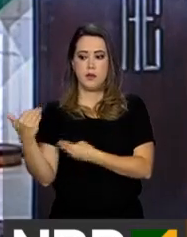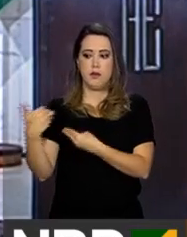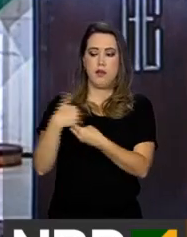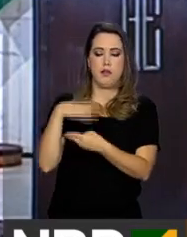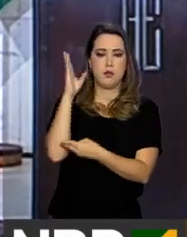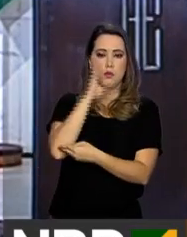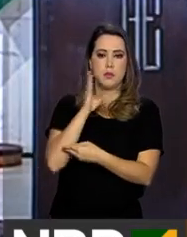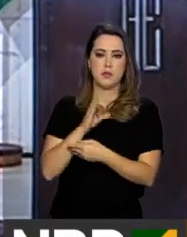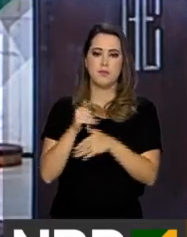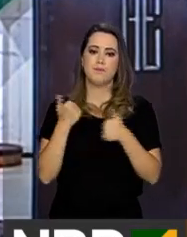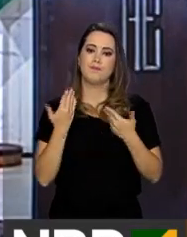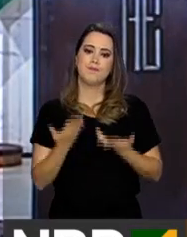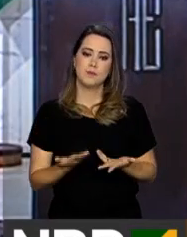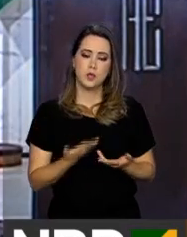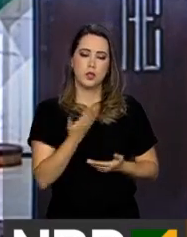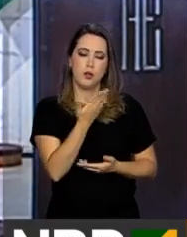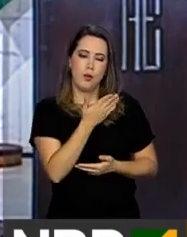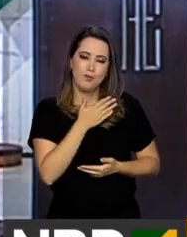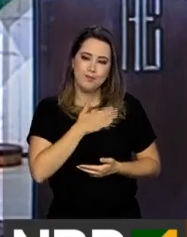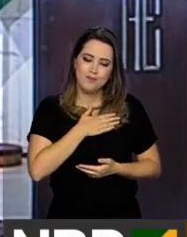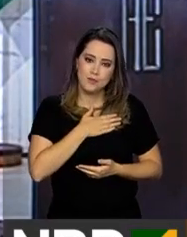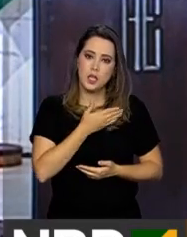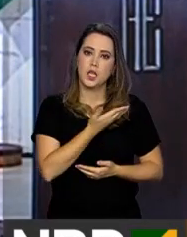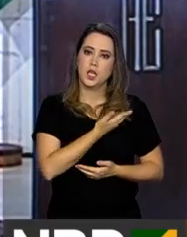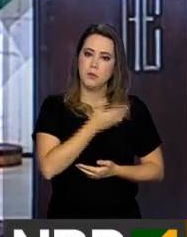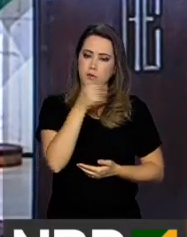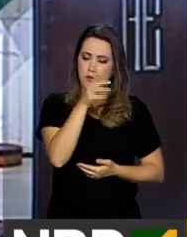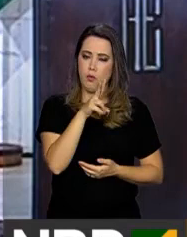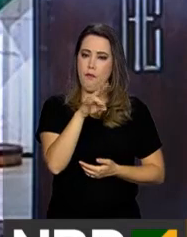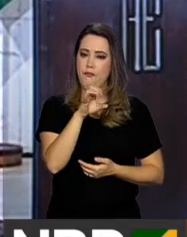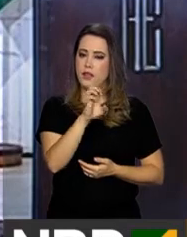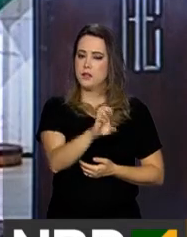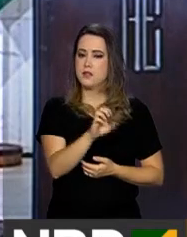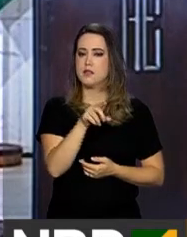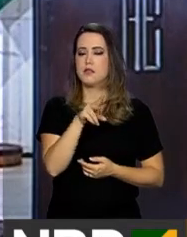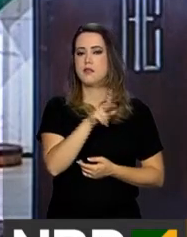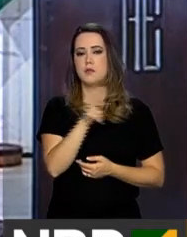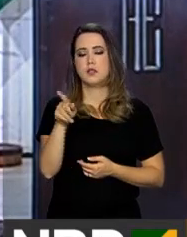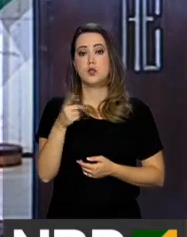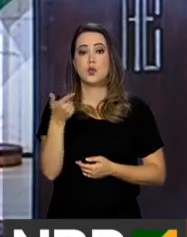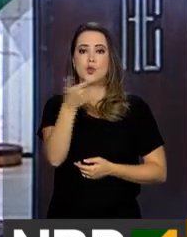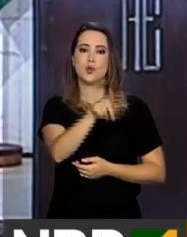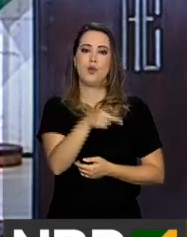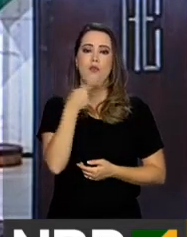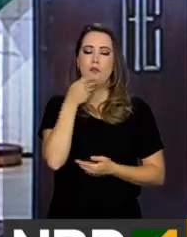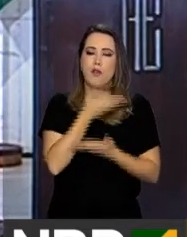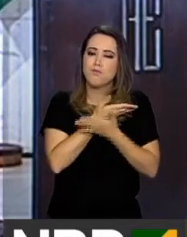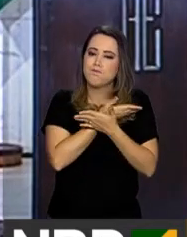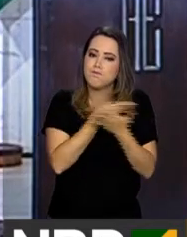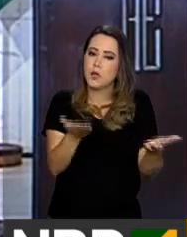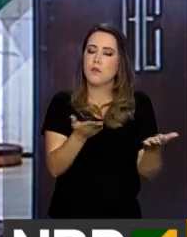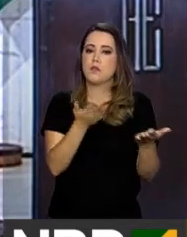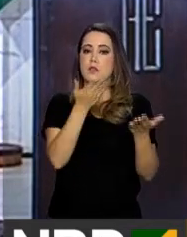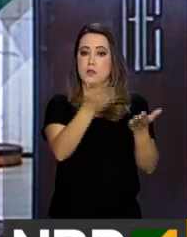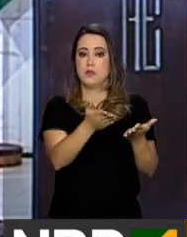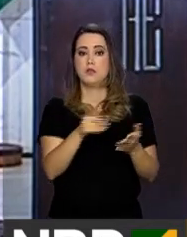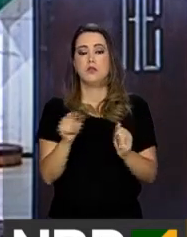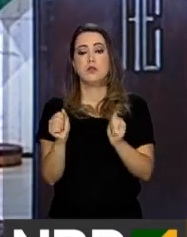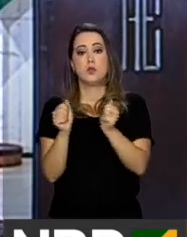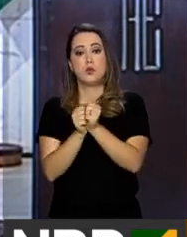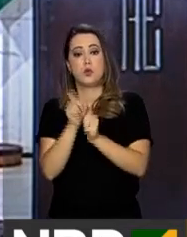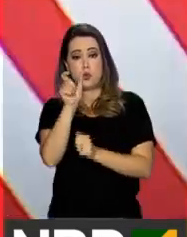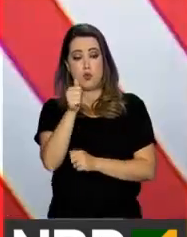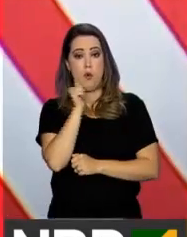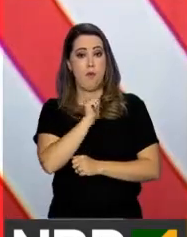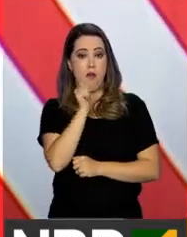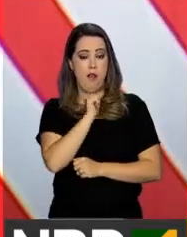caro vice-presidente, uma vez mais, eu desejo a Vossa Excelência, a senhora